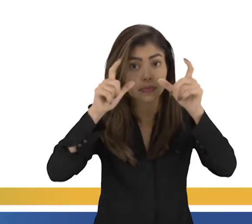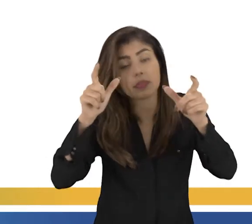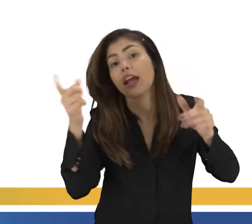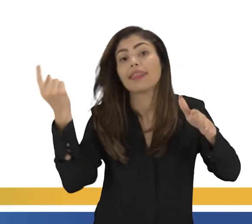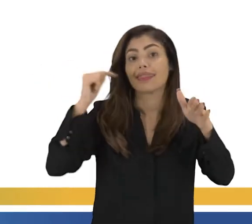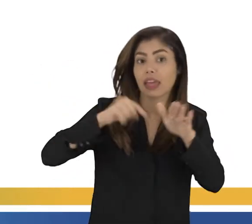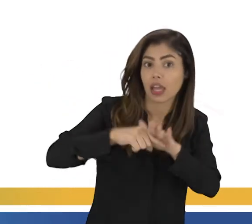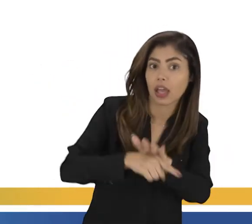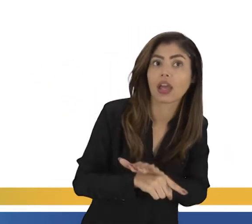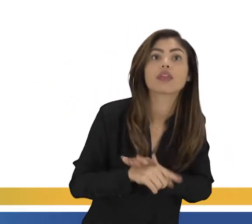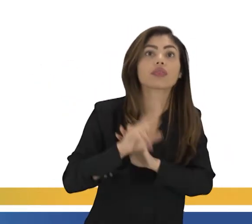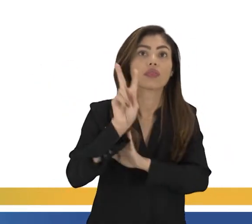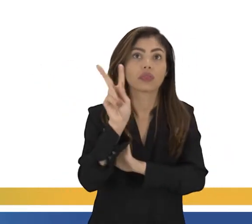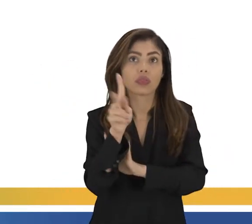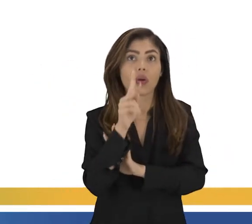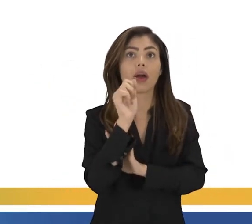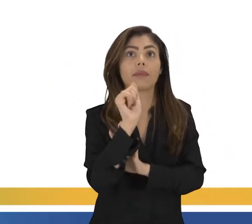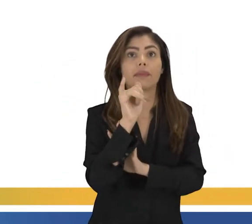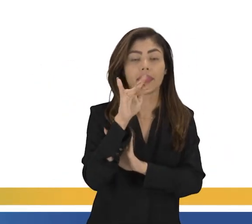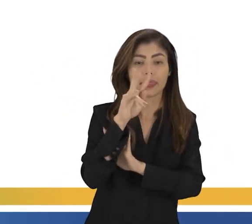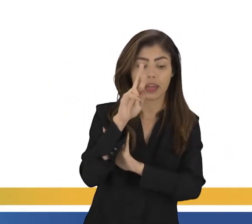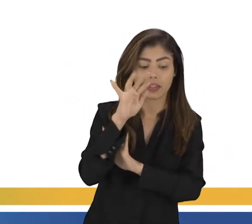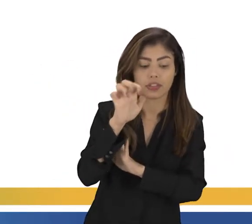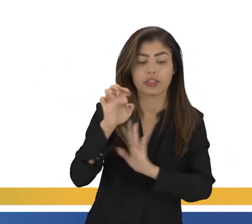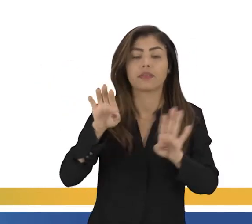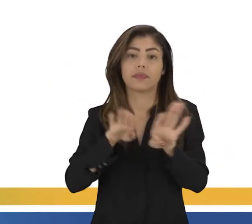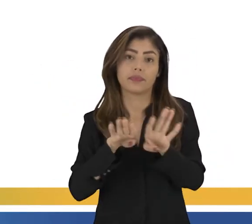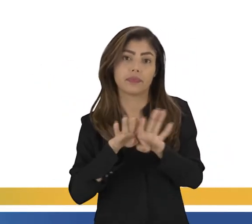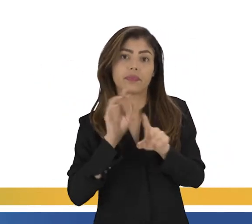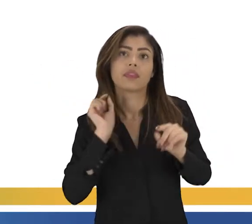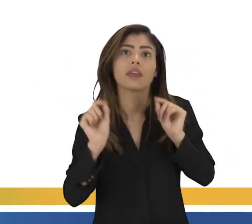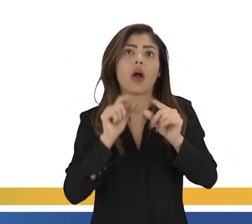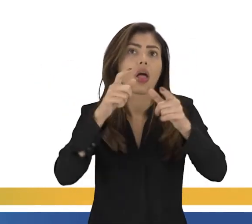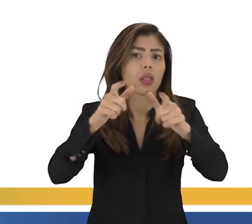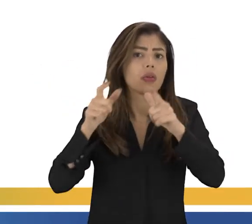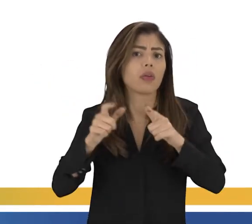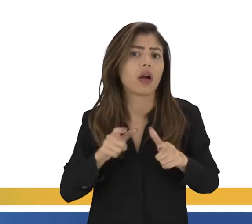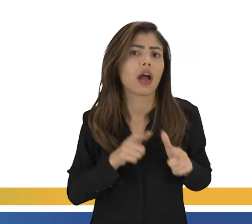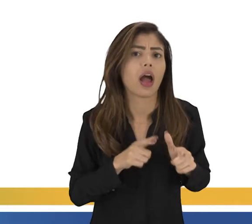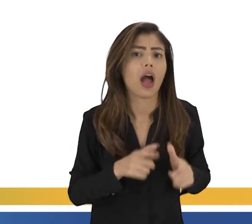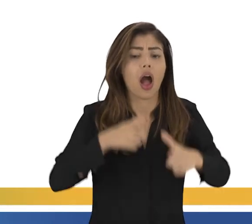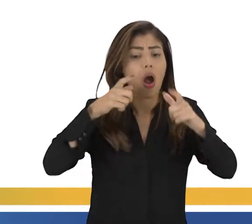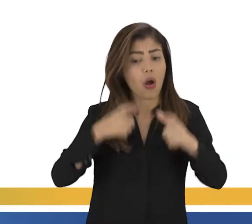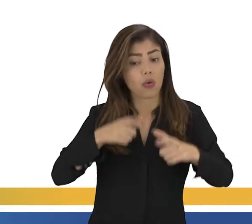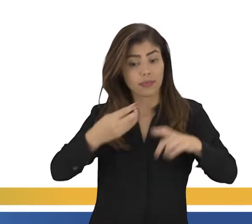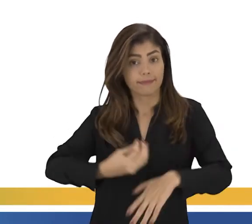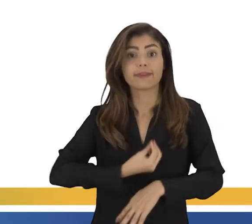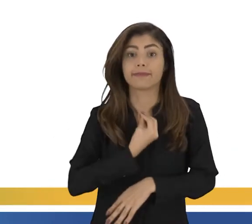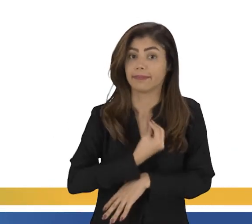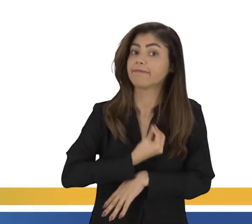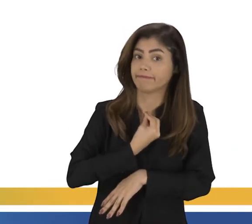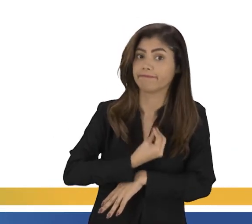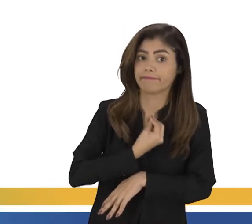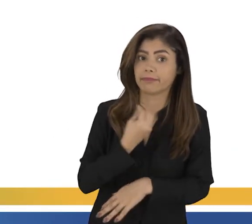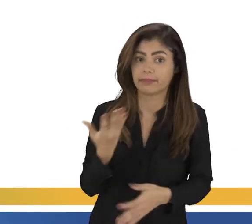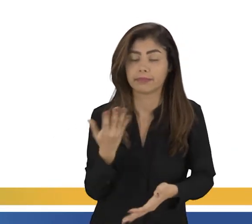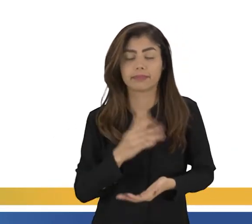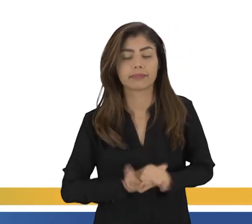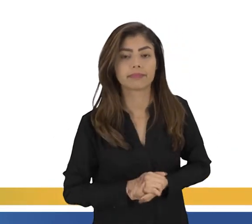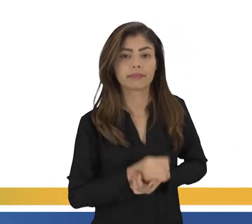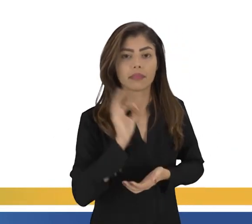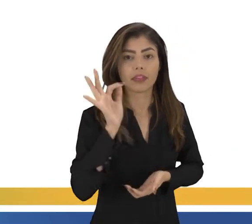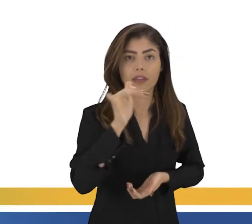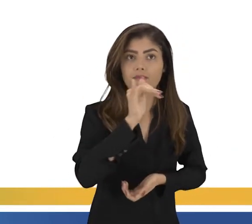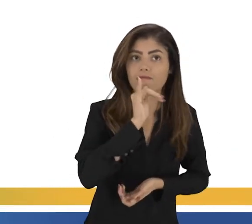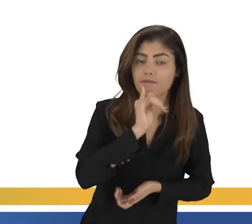dentro de um habitat, certo? O que seria um habitat? É o lugar onde o organismo vive, certo? O